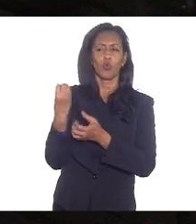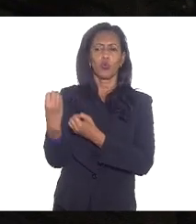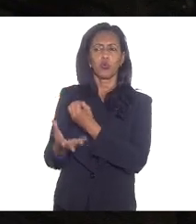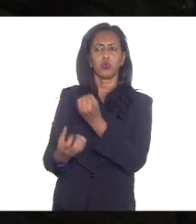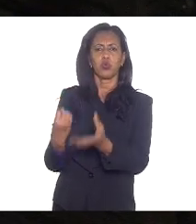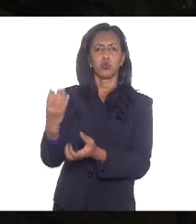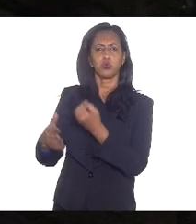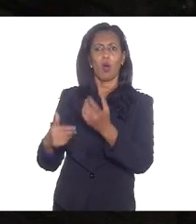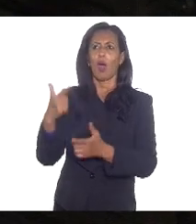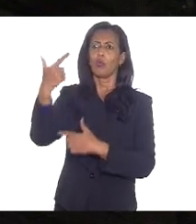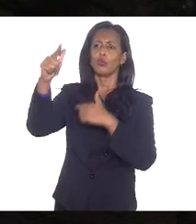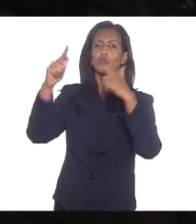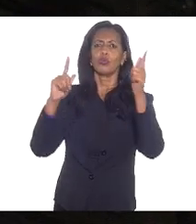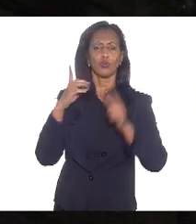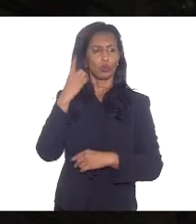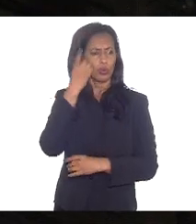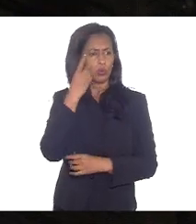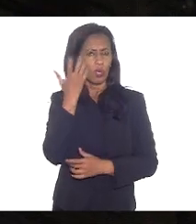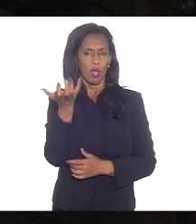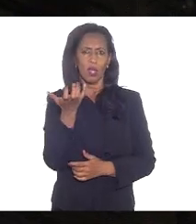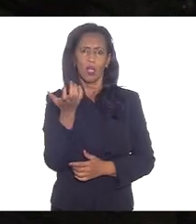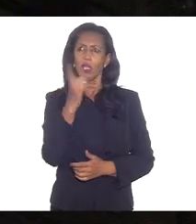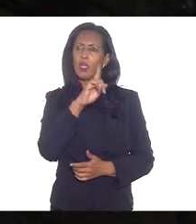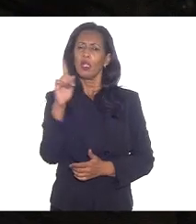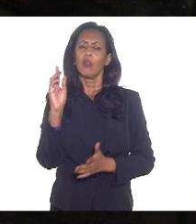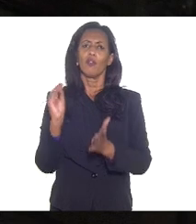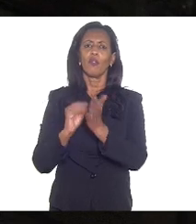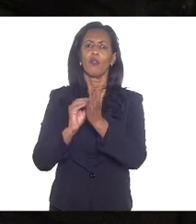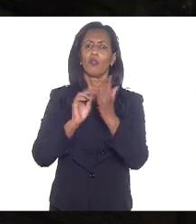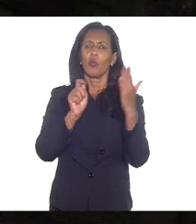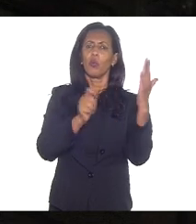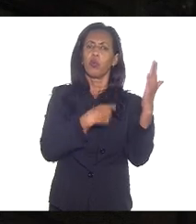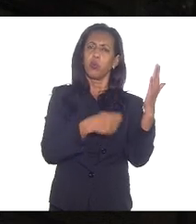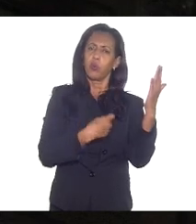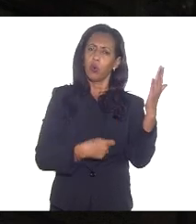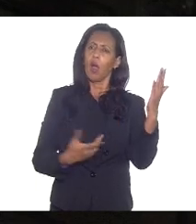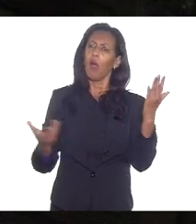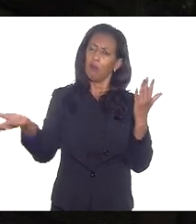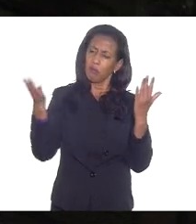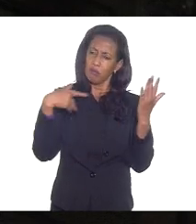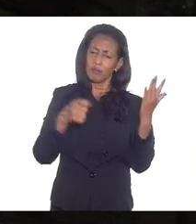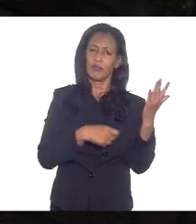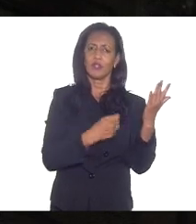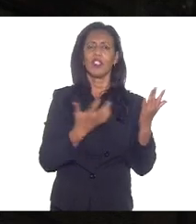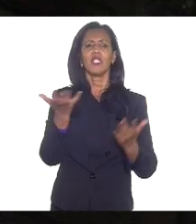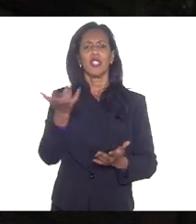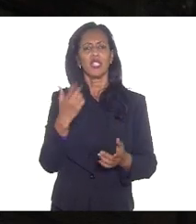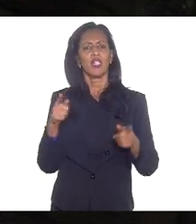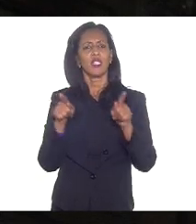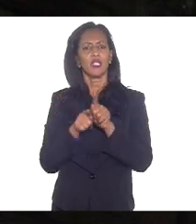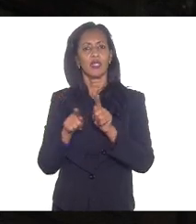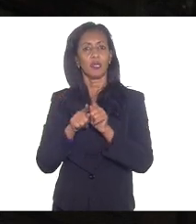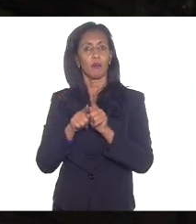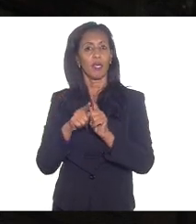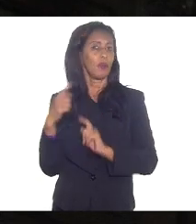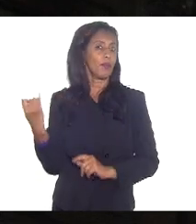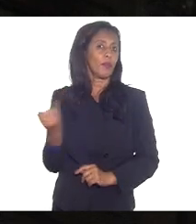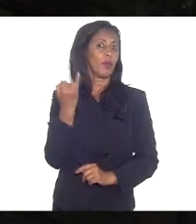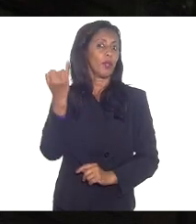aos demais deputados que não fizeram até agora, mas queria colocar uma coisa